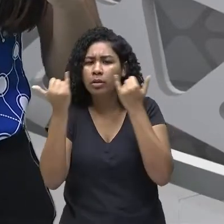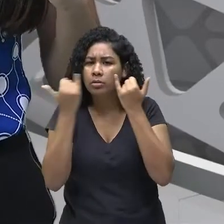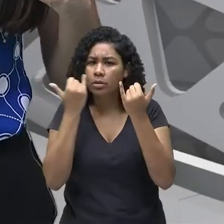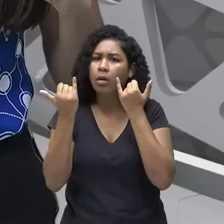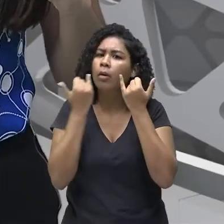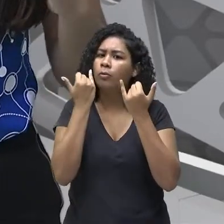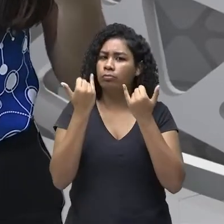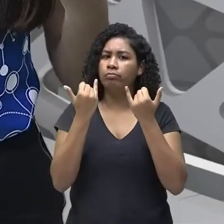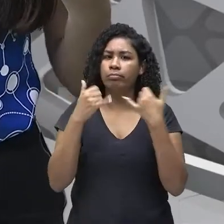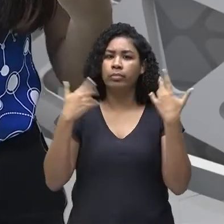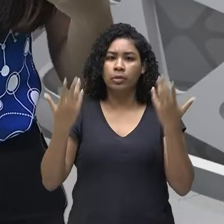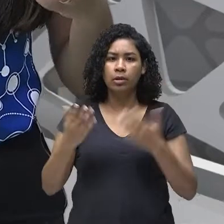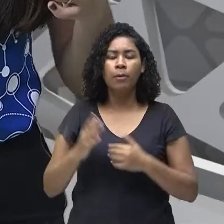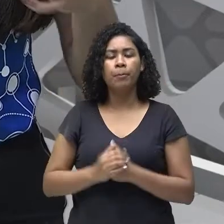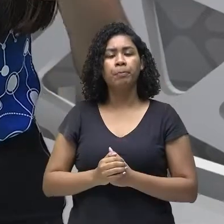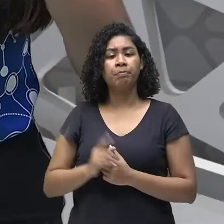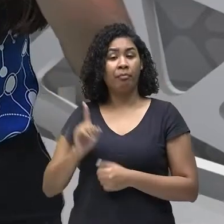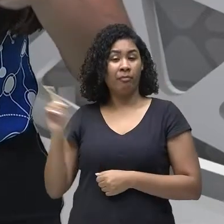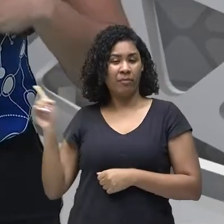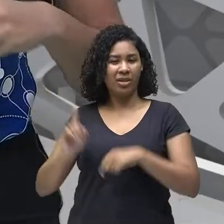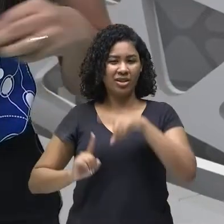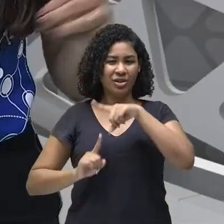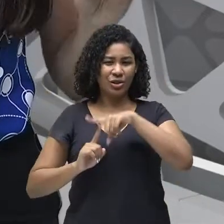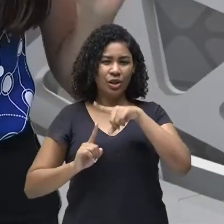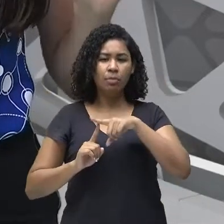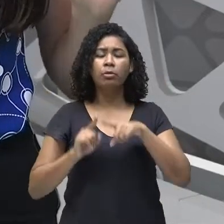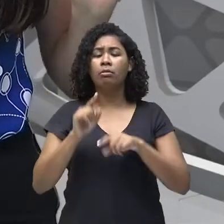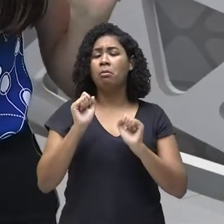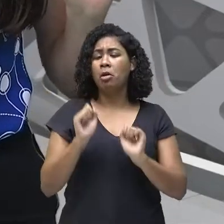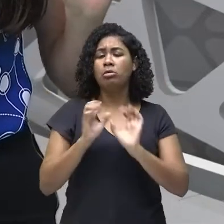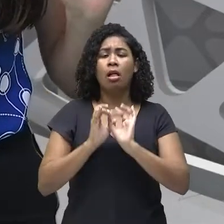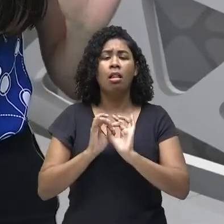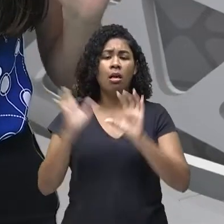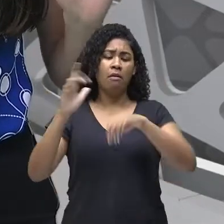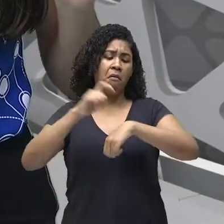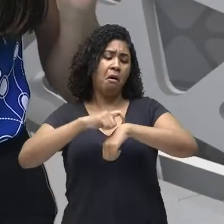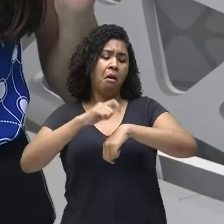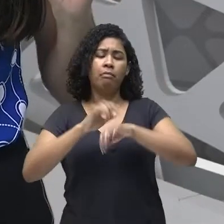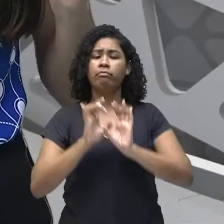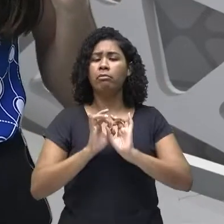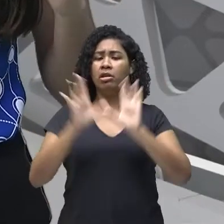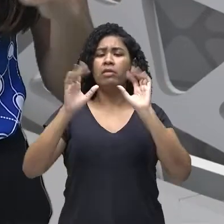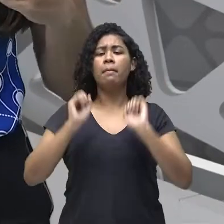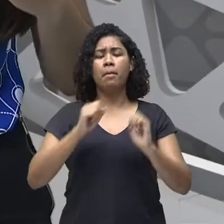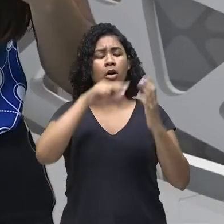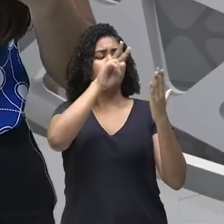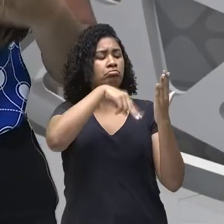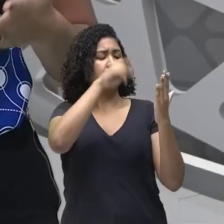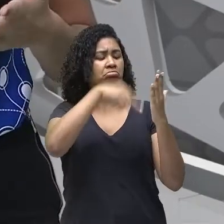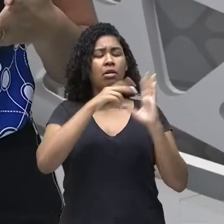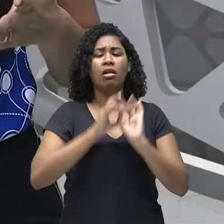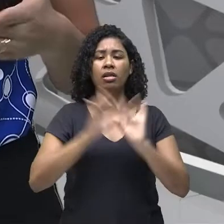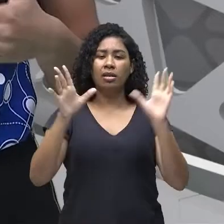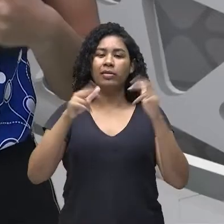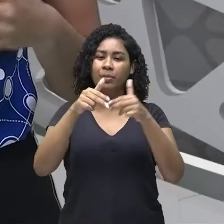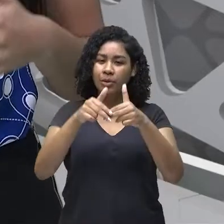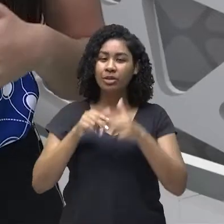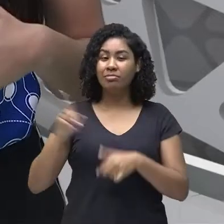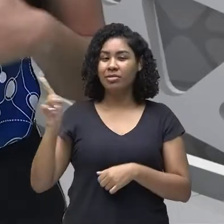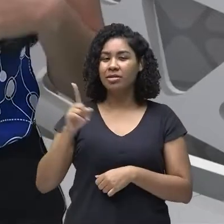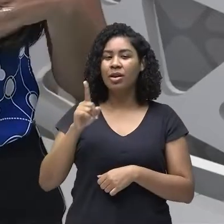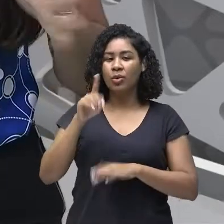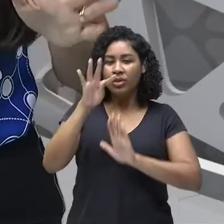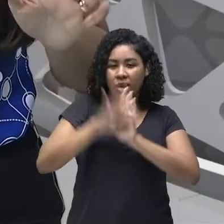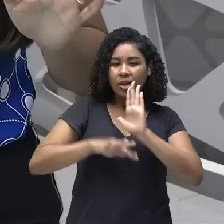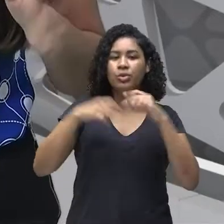Extensive Reading, você pode ler por vários períodos de tempo, e é por isso que o texto precisa ser interessante para você, porque você